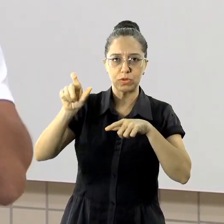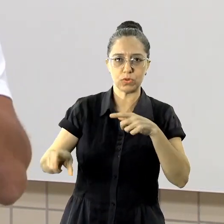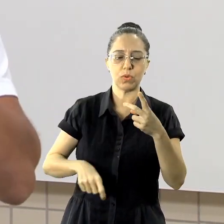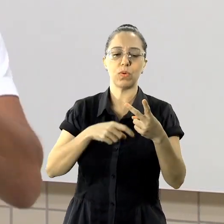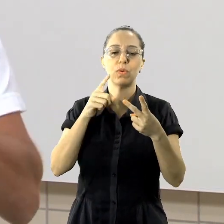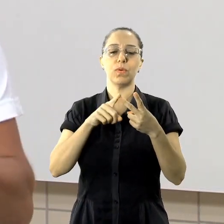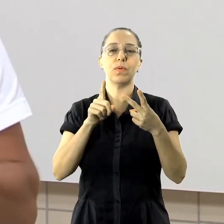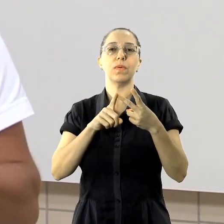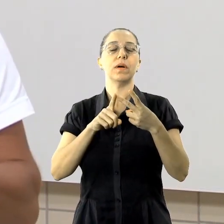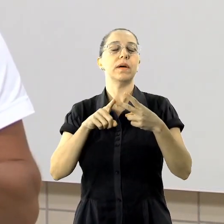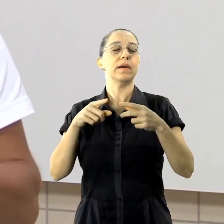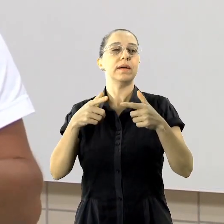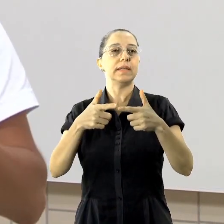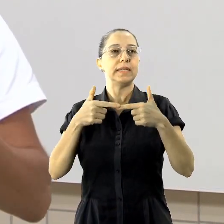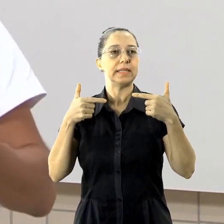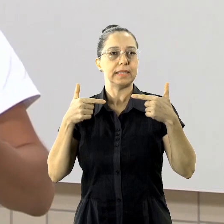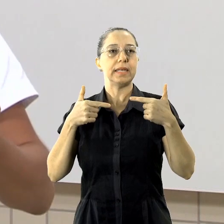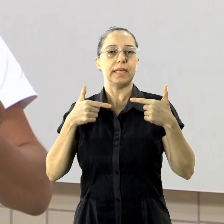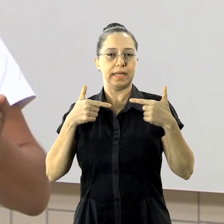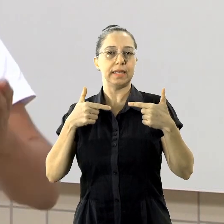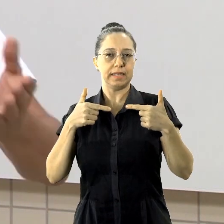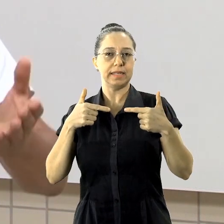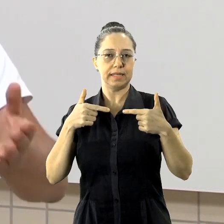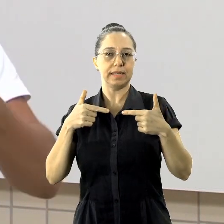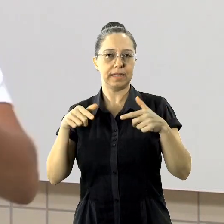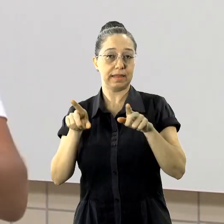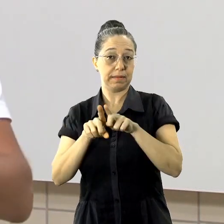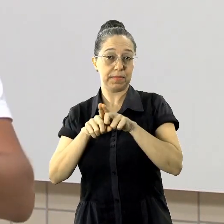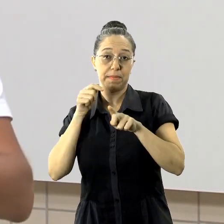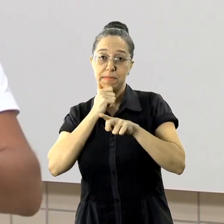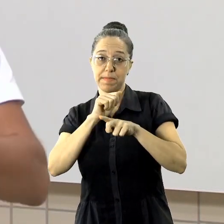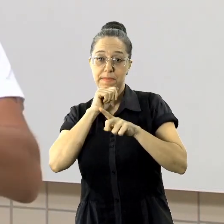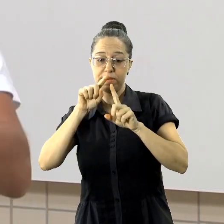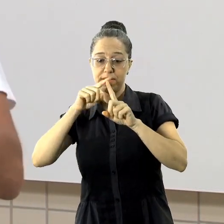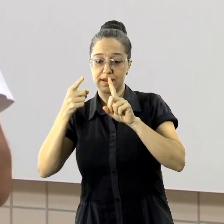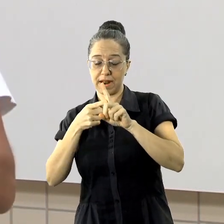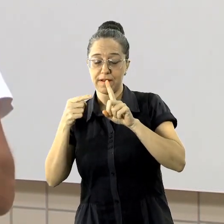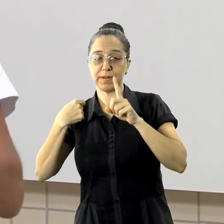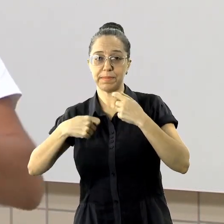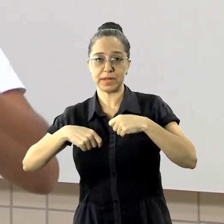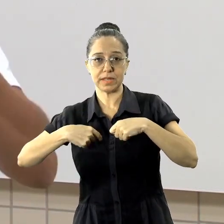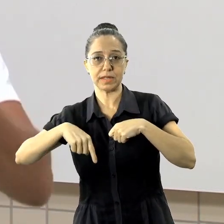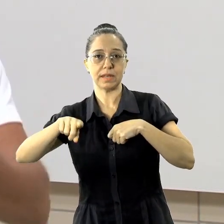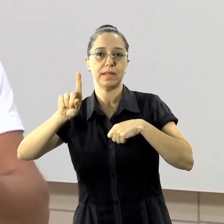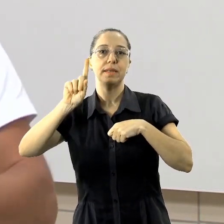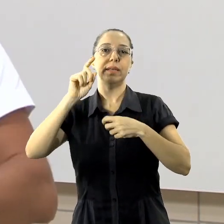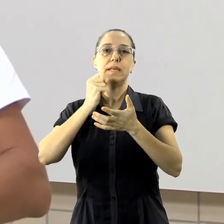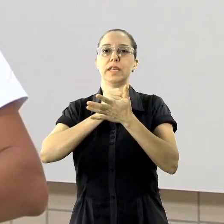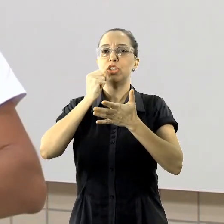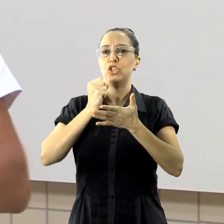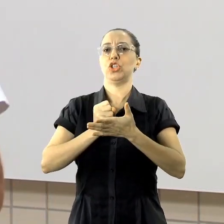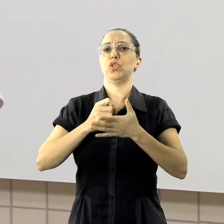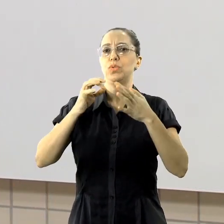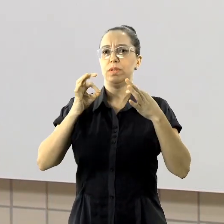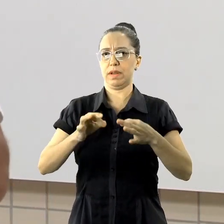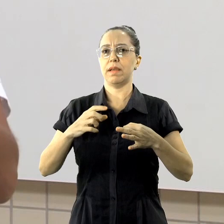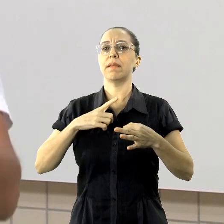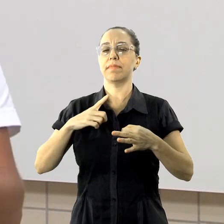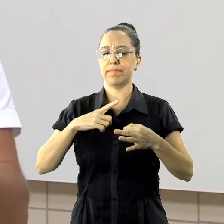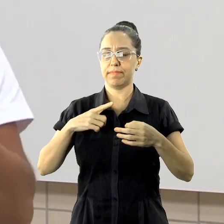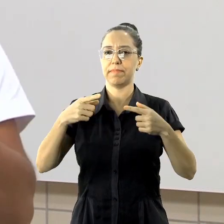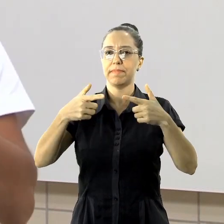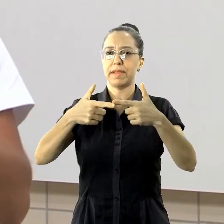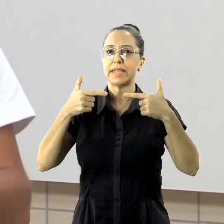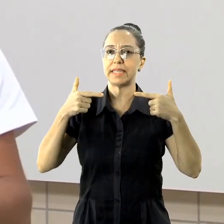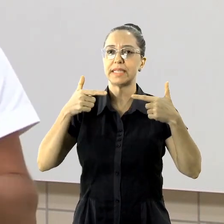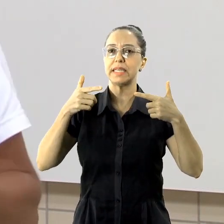licença maternidade. A mulher que hoje fica grávida e ela tem um emprego registrado com carteira ou efetiva em